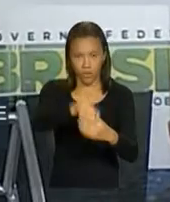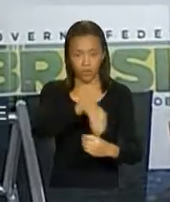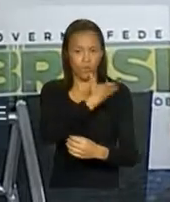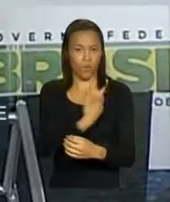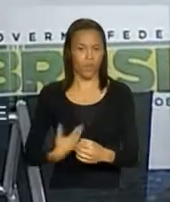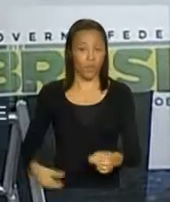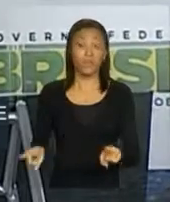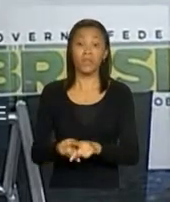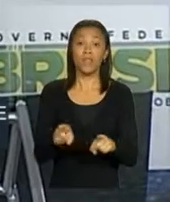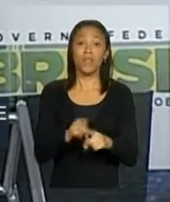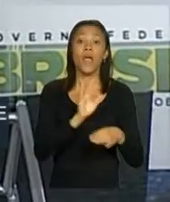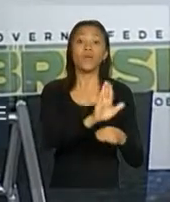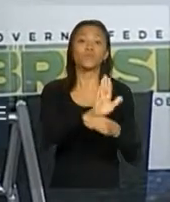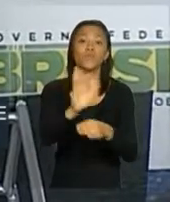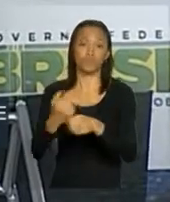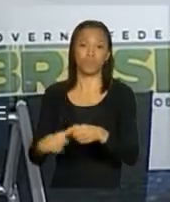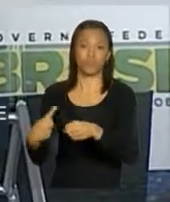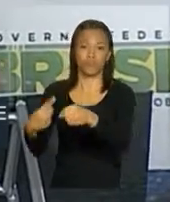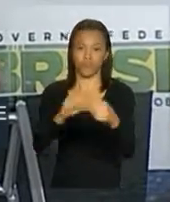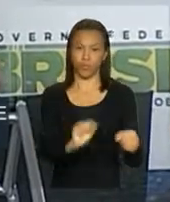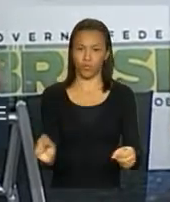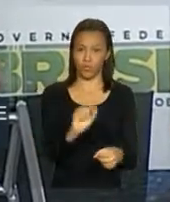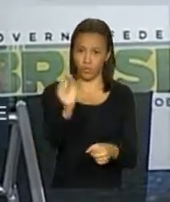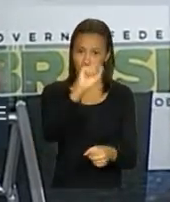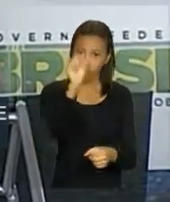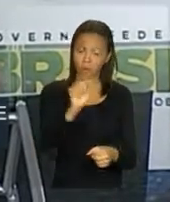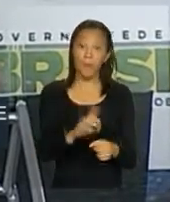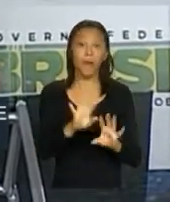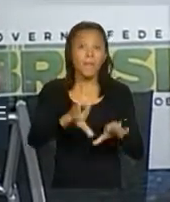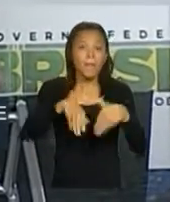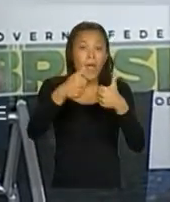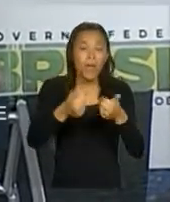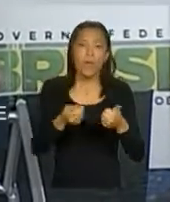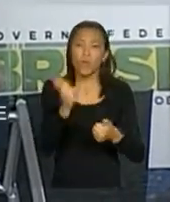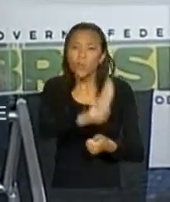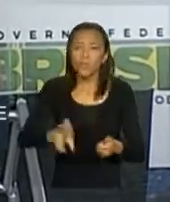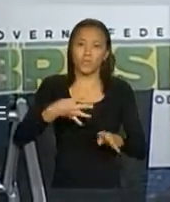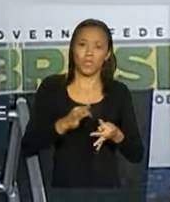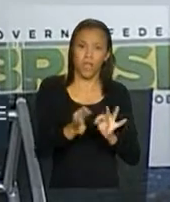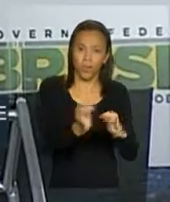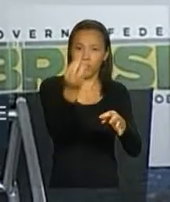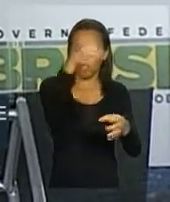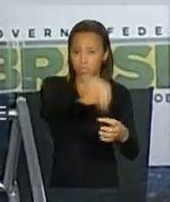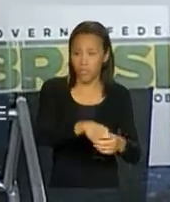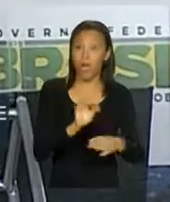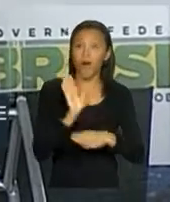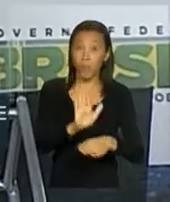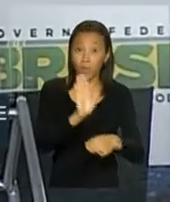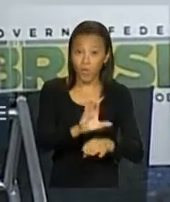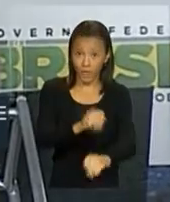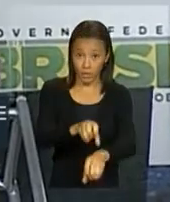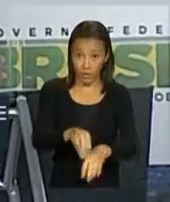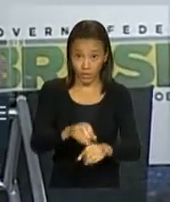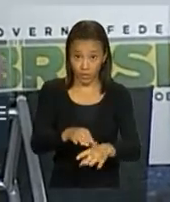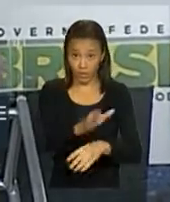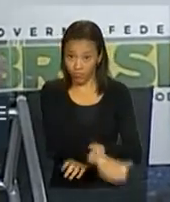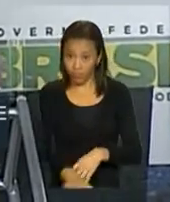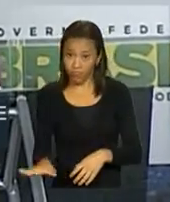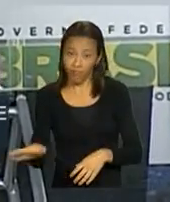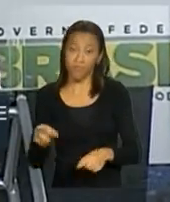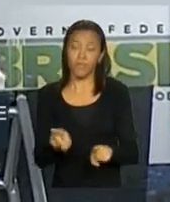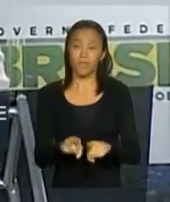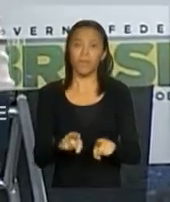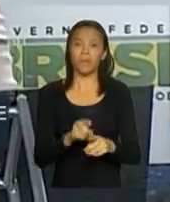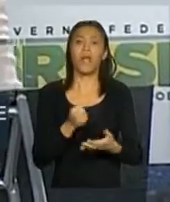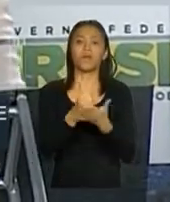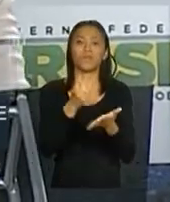auxiliando os municípios na modernização da gestão pública, apoio à educação básica e ajuda na infraestrutura